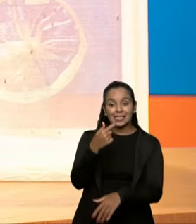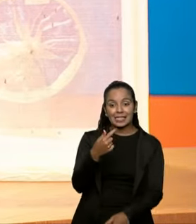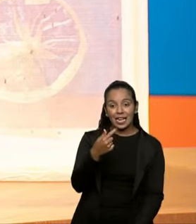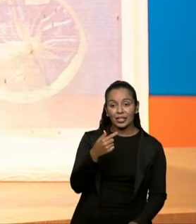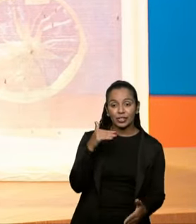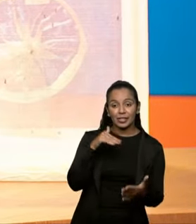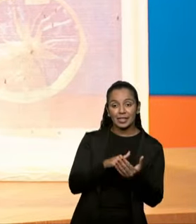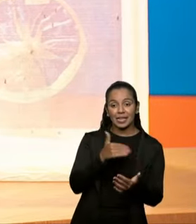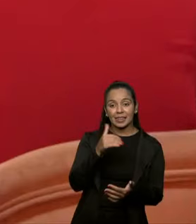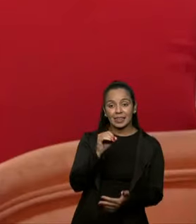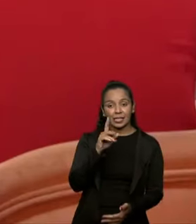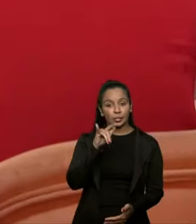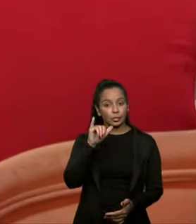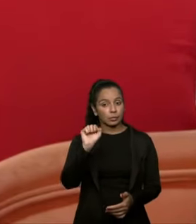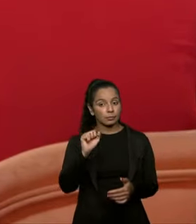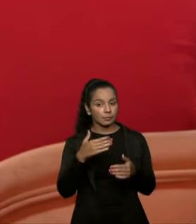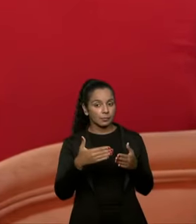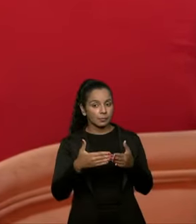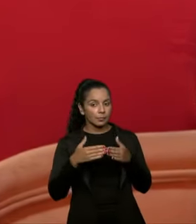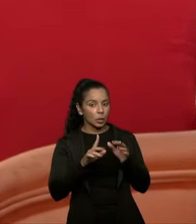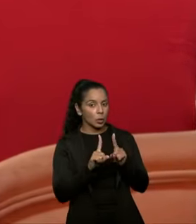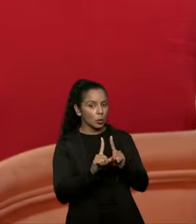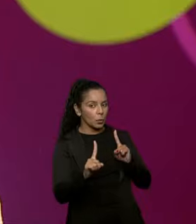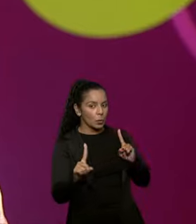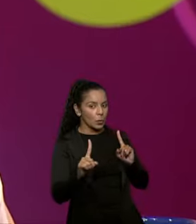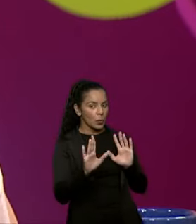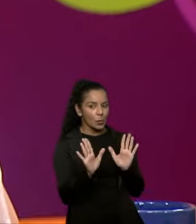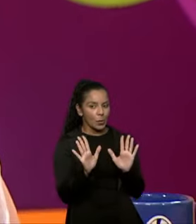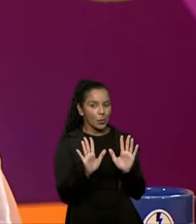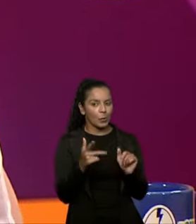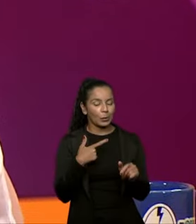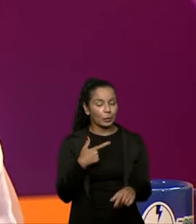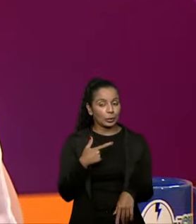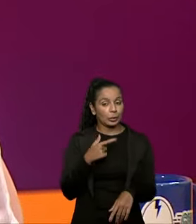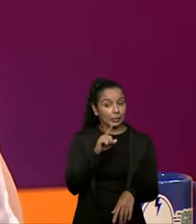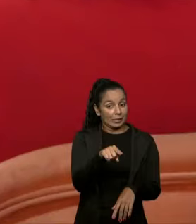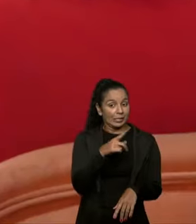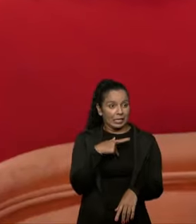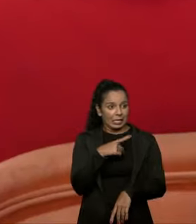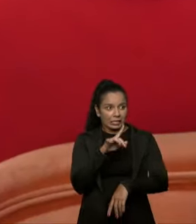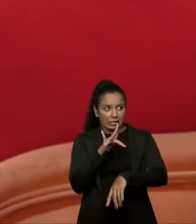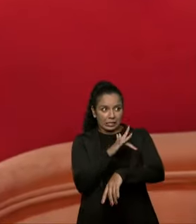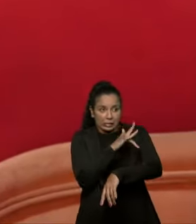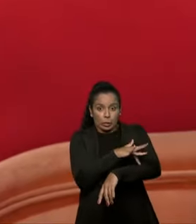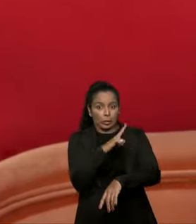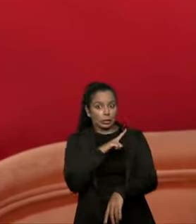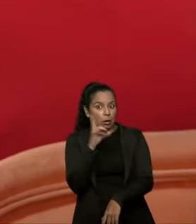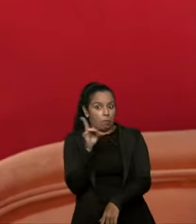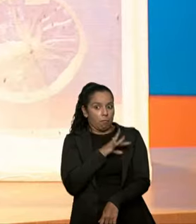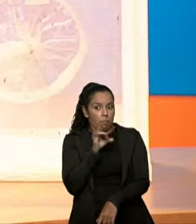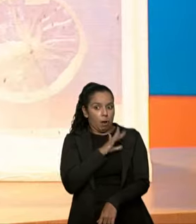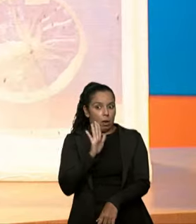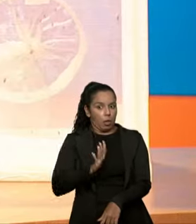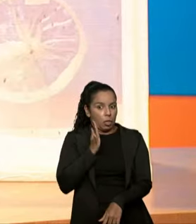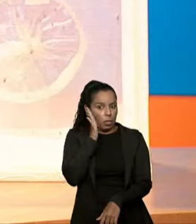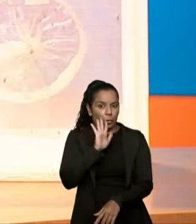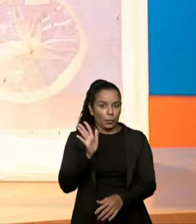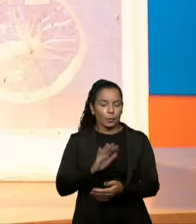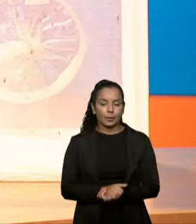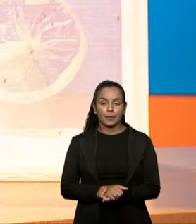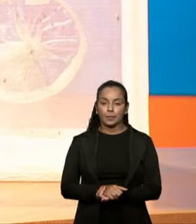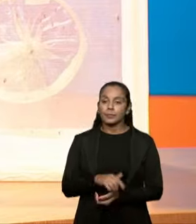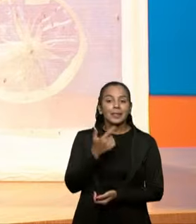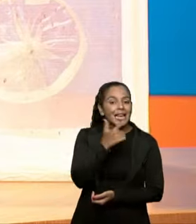7 a 10 dias. Ficar um pouquinho longe, tá? Deus, adoro você. Do adulto aí eu tenho medo que me ferro, gente. Agora... Eles não